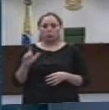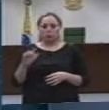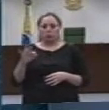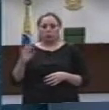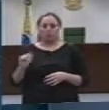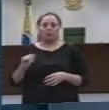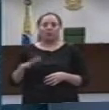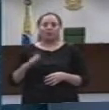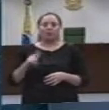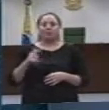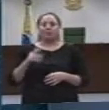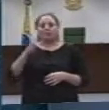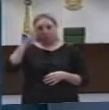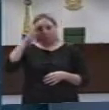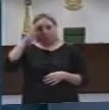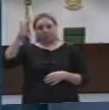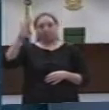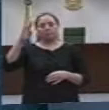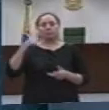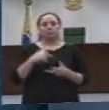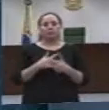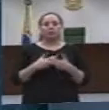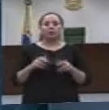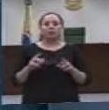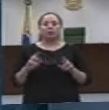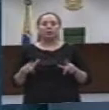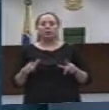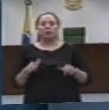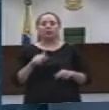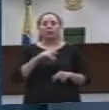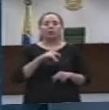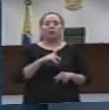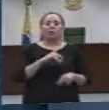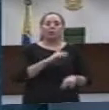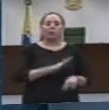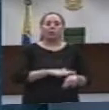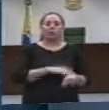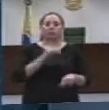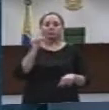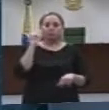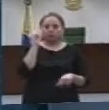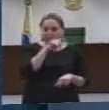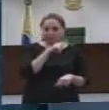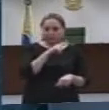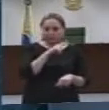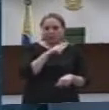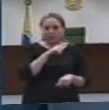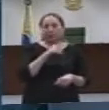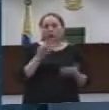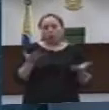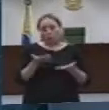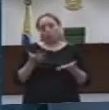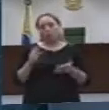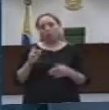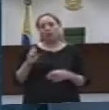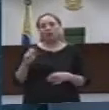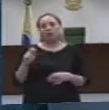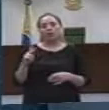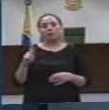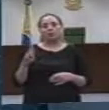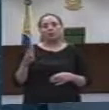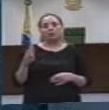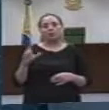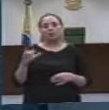Pilares que diferenciam a Idade das Trevas de uma república democrática o